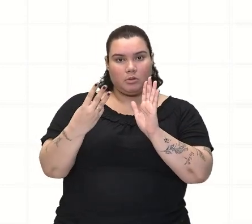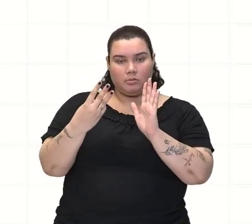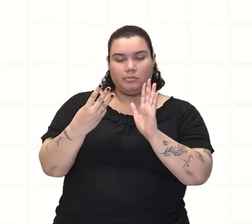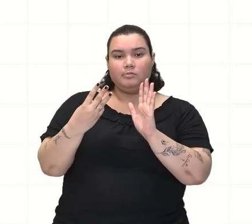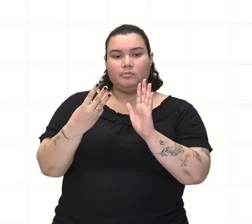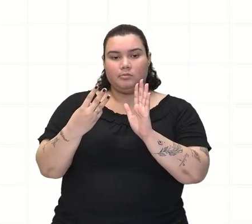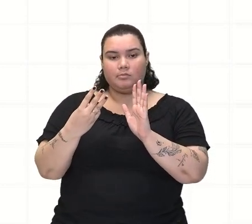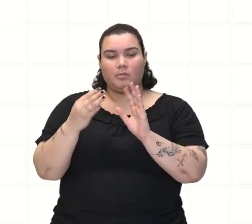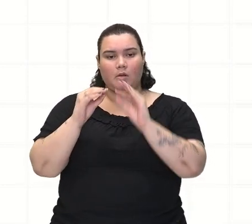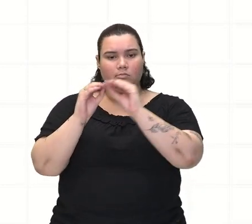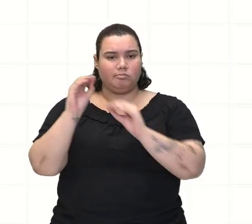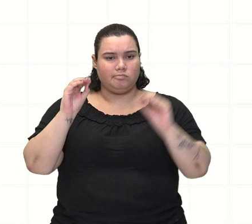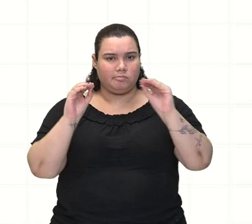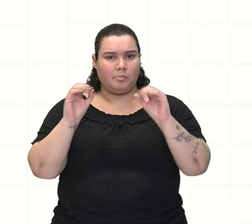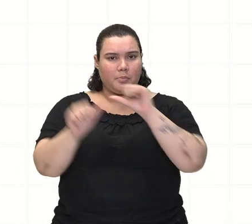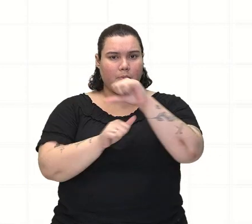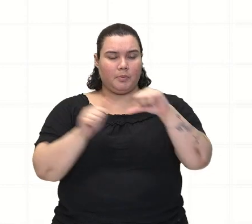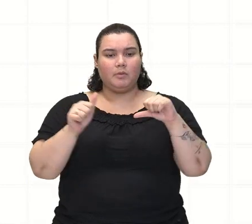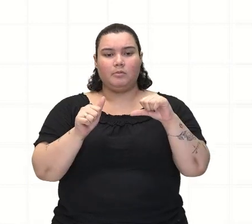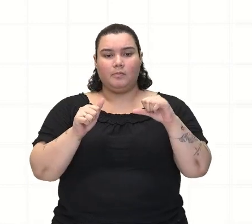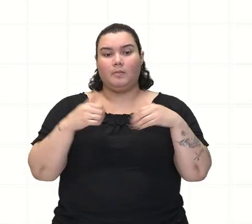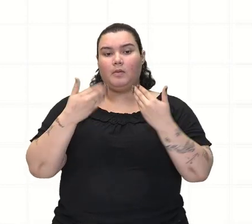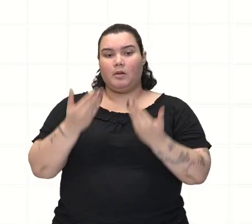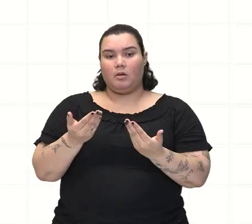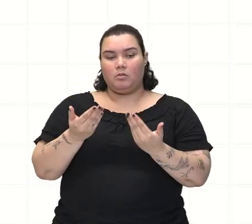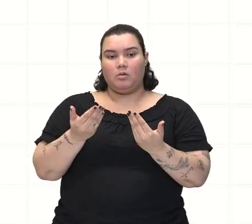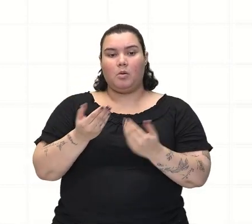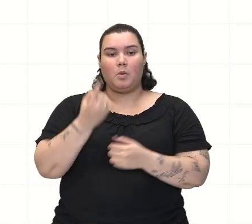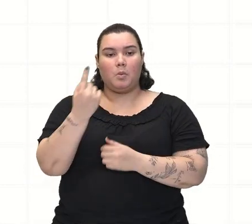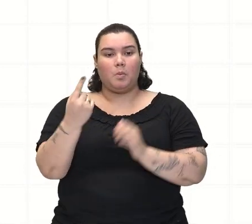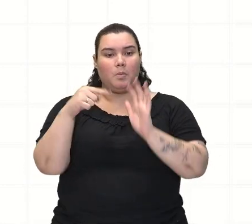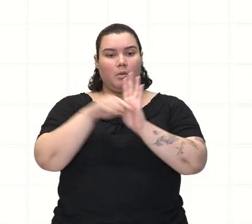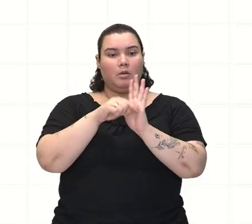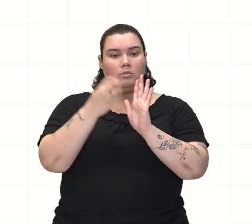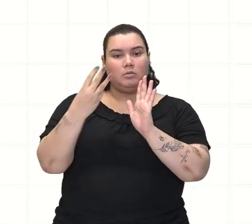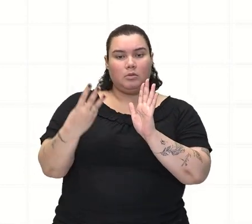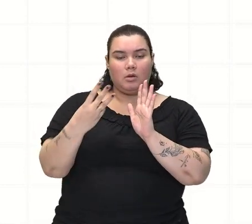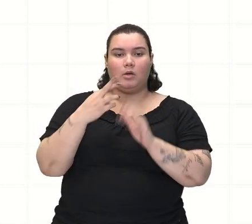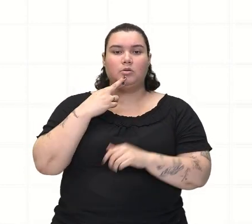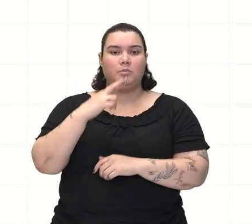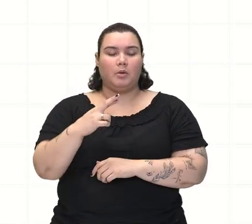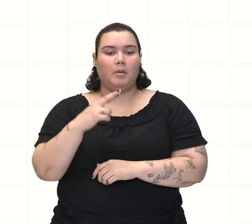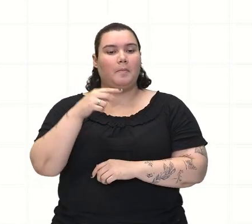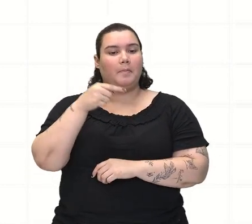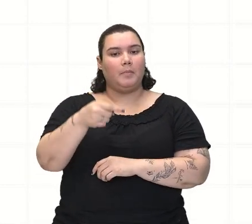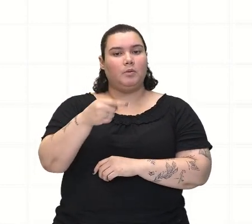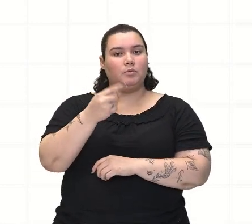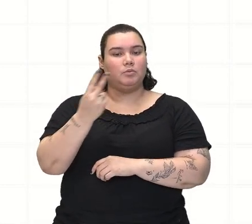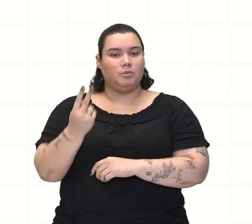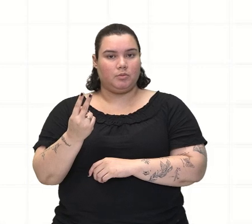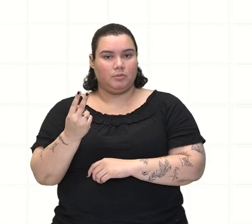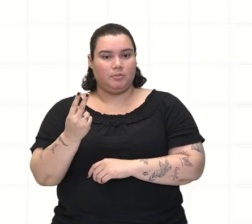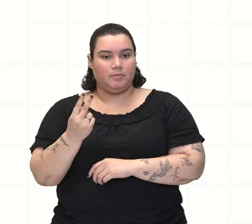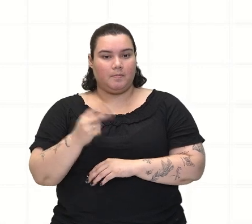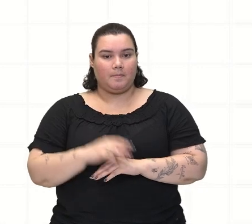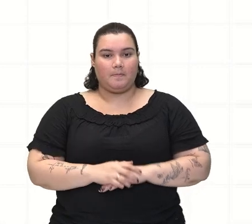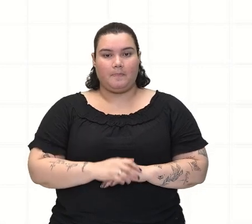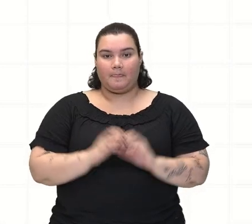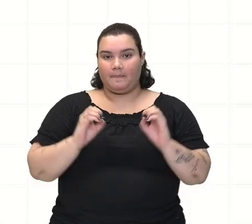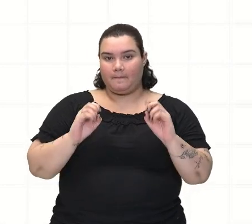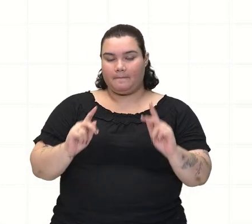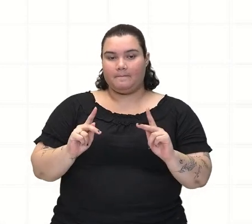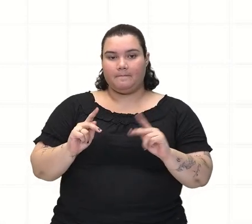lado, ele vai com o sinal trocado. Então, 1 menos 3 vai ser igual a menos 2. Tudo bem?